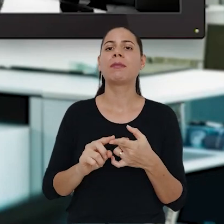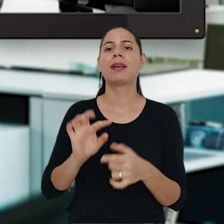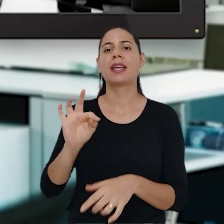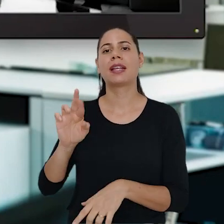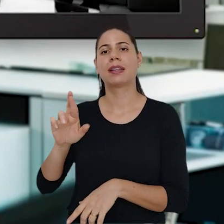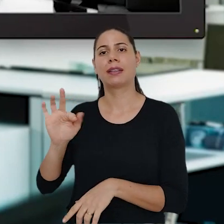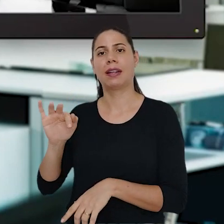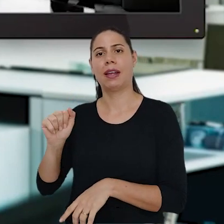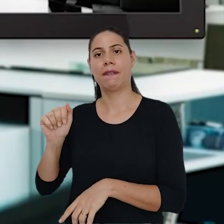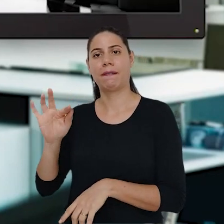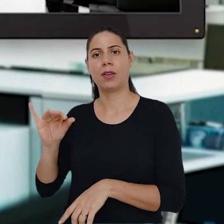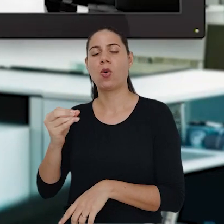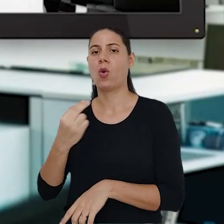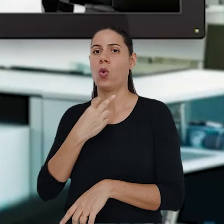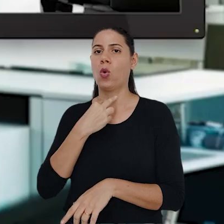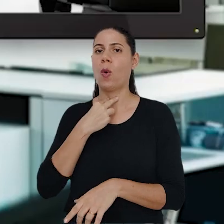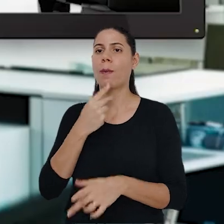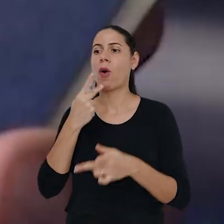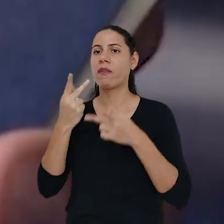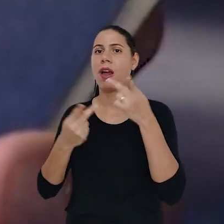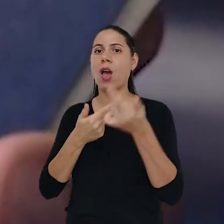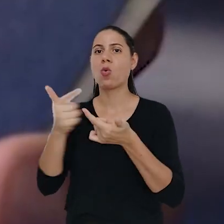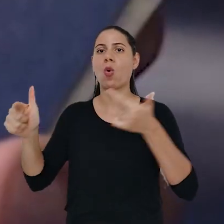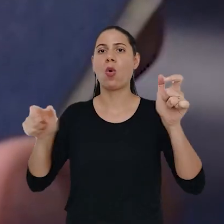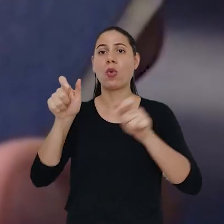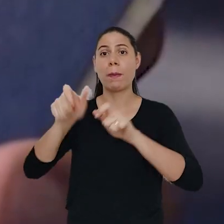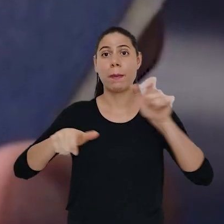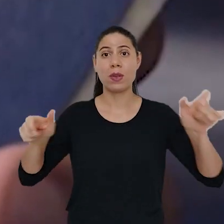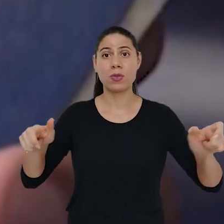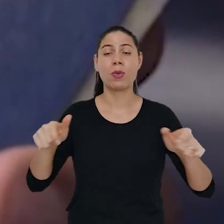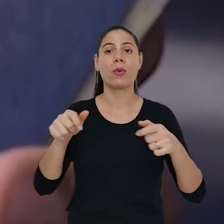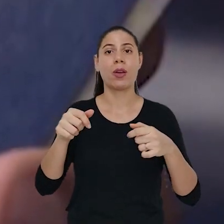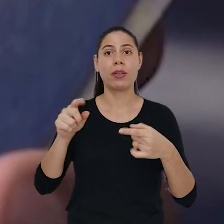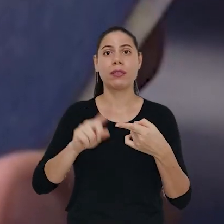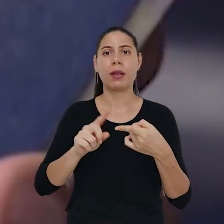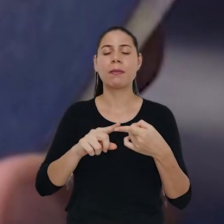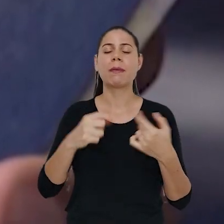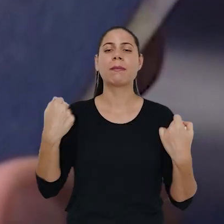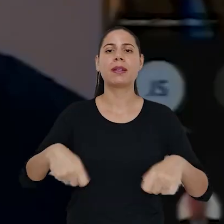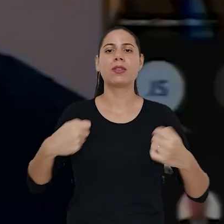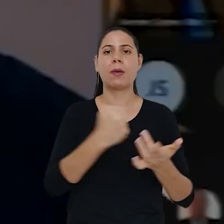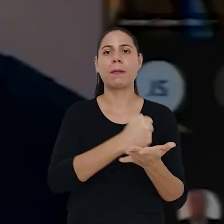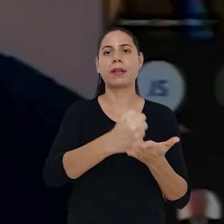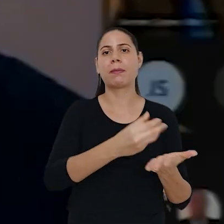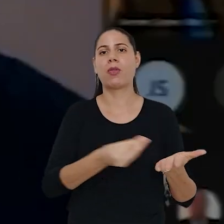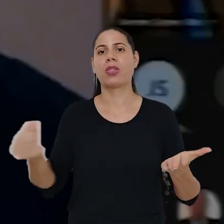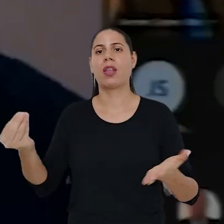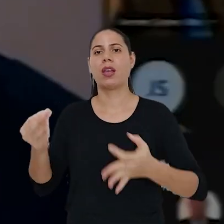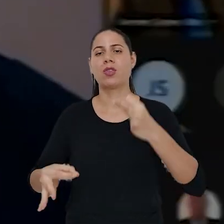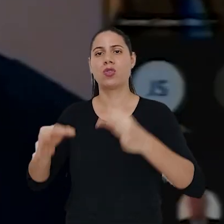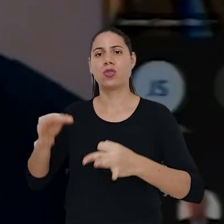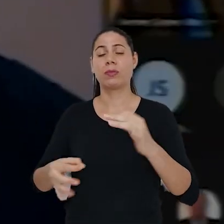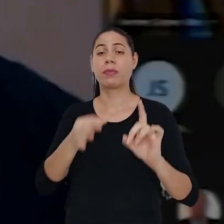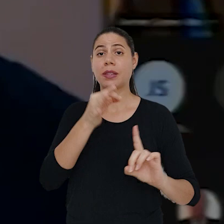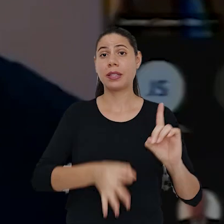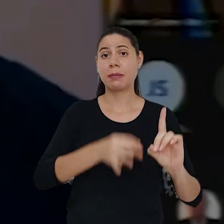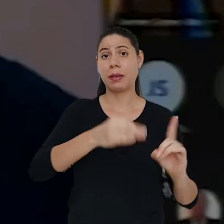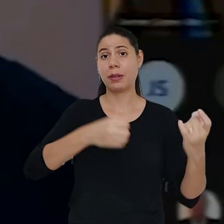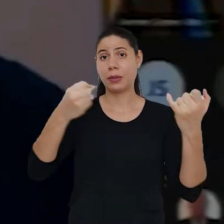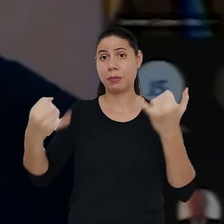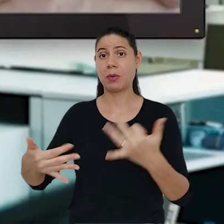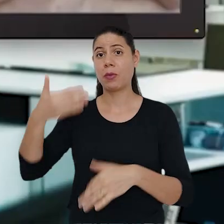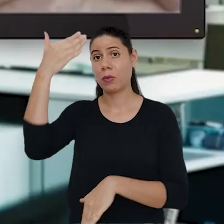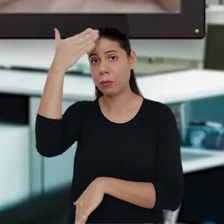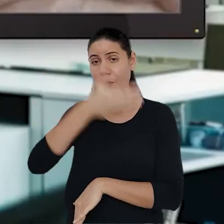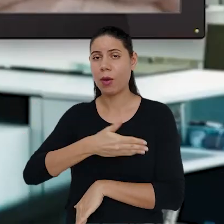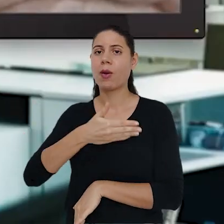Está proibido de falar com os outros investigados e teve que entregar o passaporte à justiça. O desembargador ressaltou que, como foi